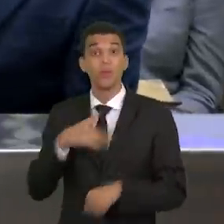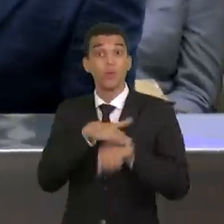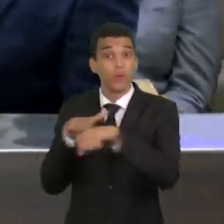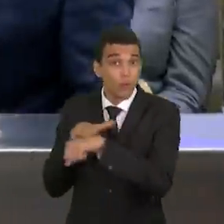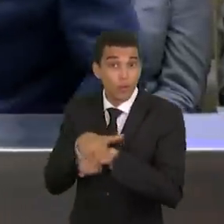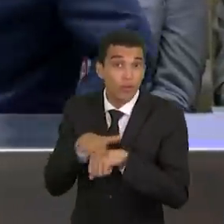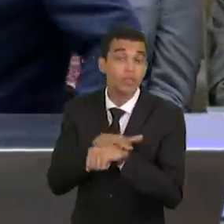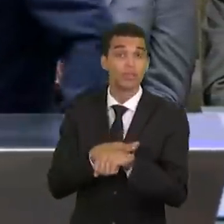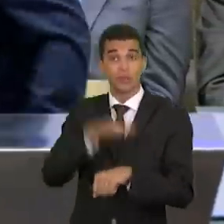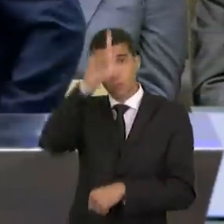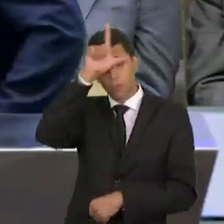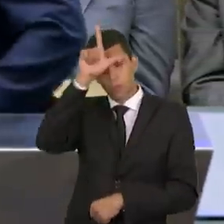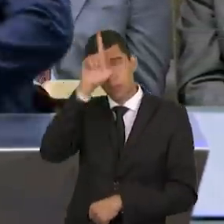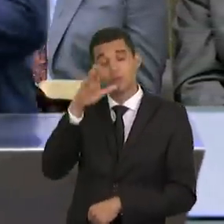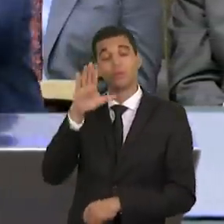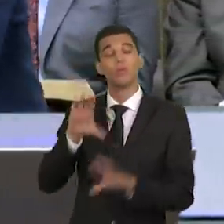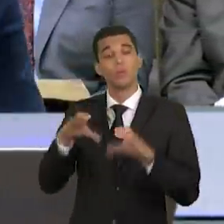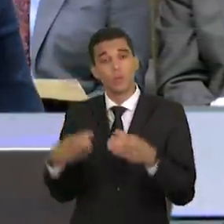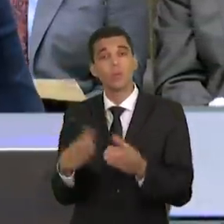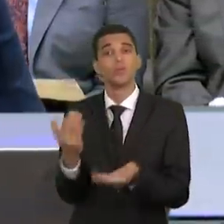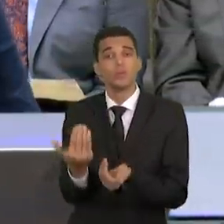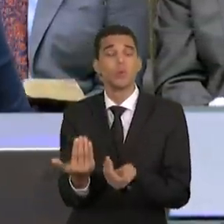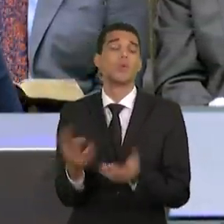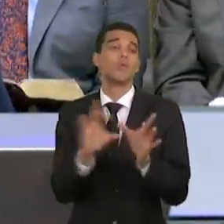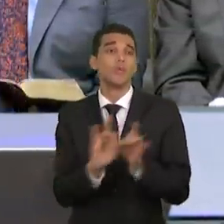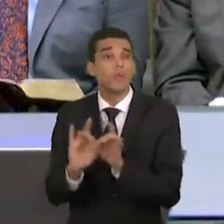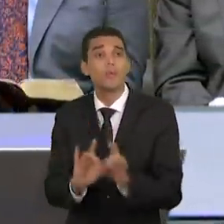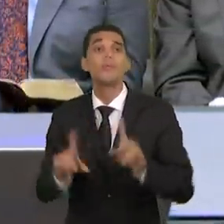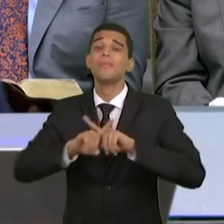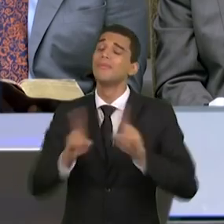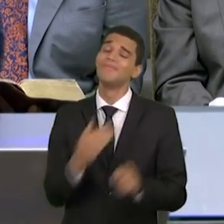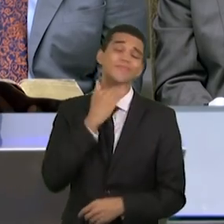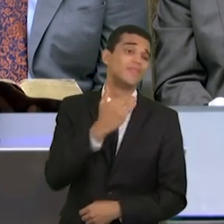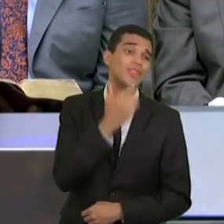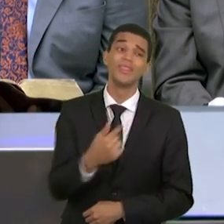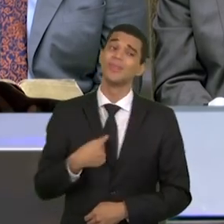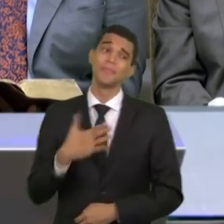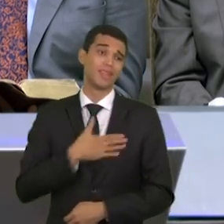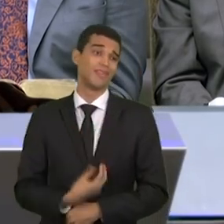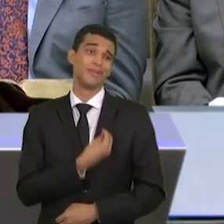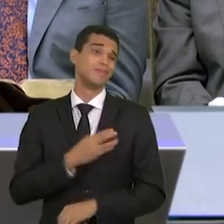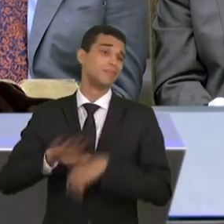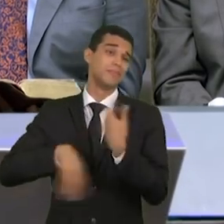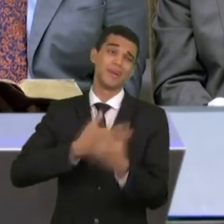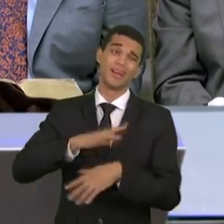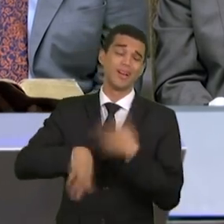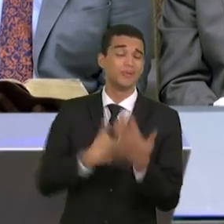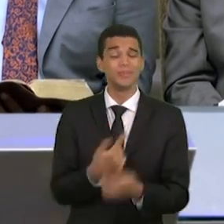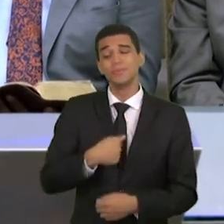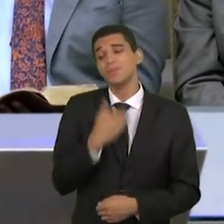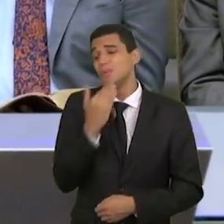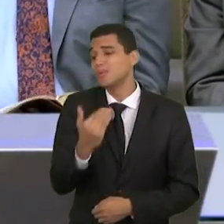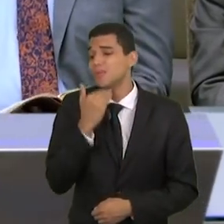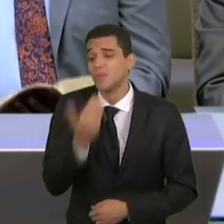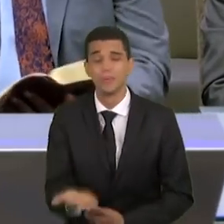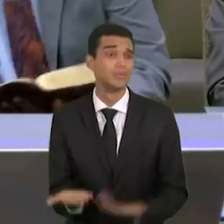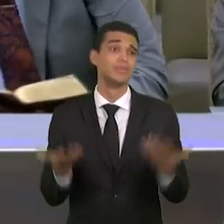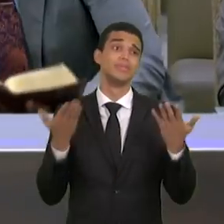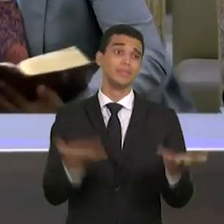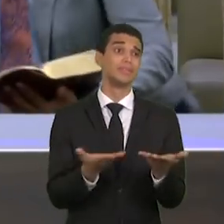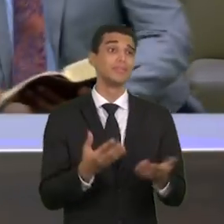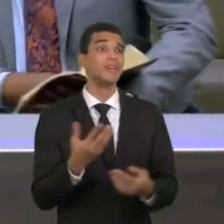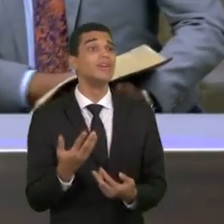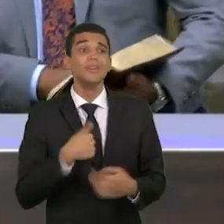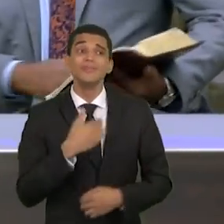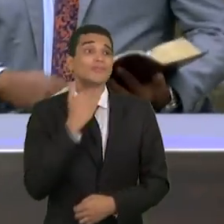do coro jovem, da união, mas não tem jeito, eu estou atrapalhado. Eu não estou conseguindo isso aí que o senhor